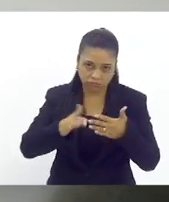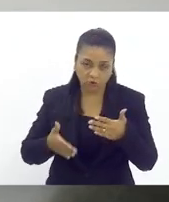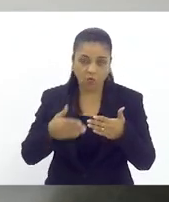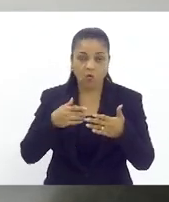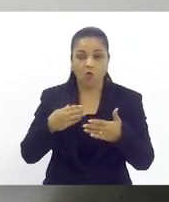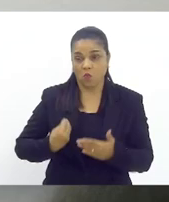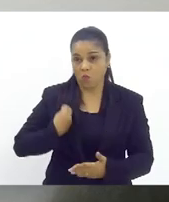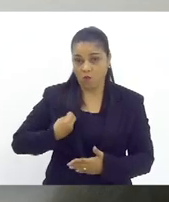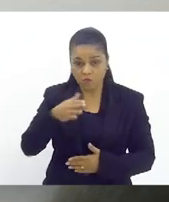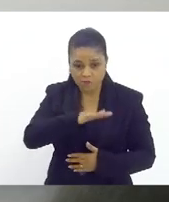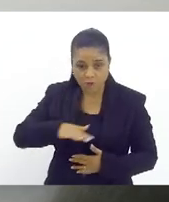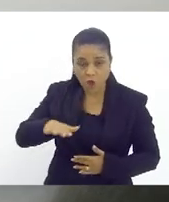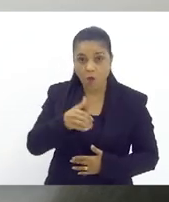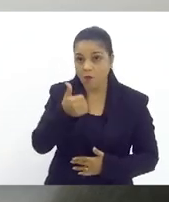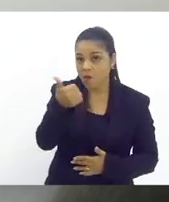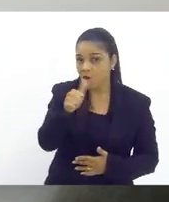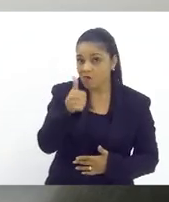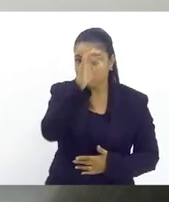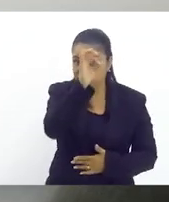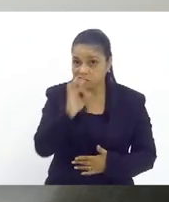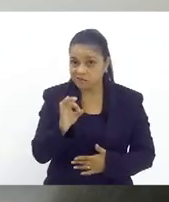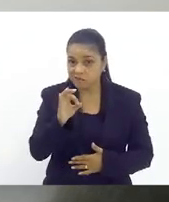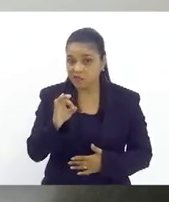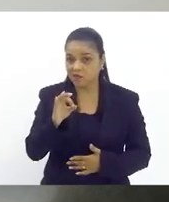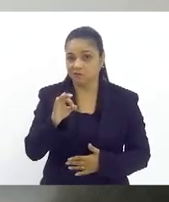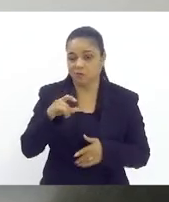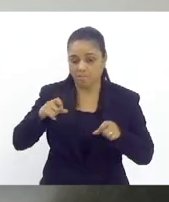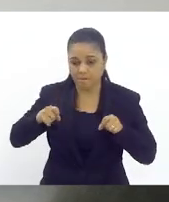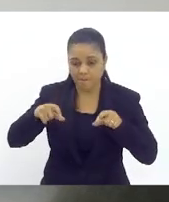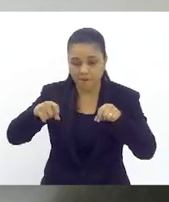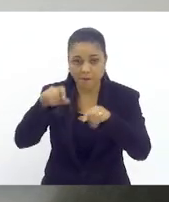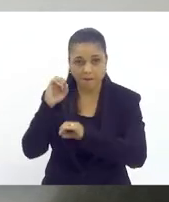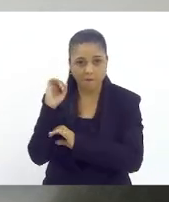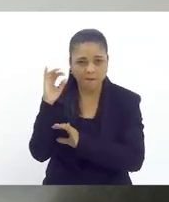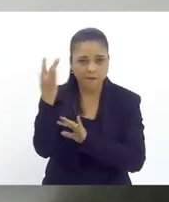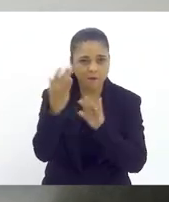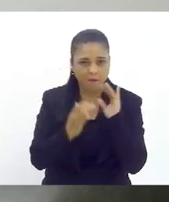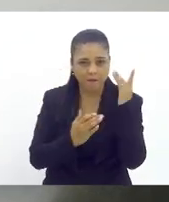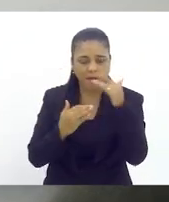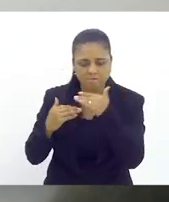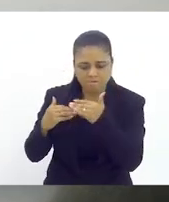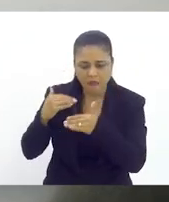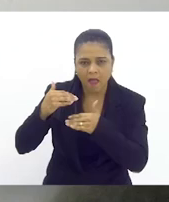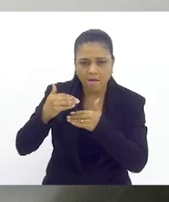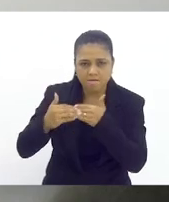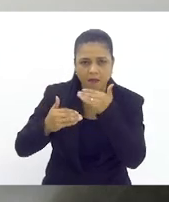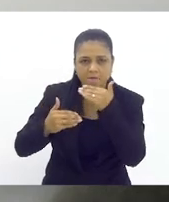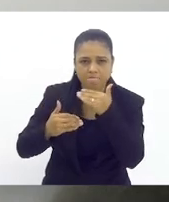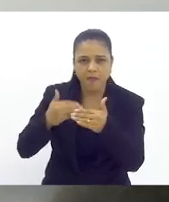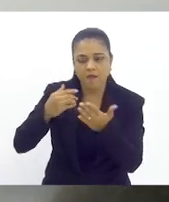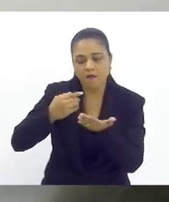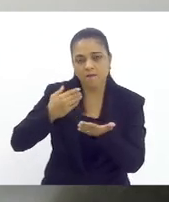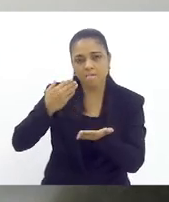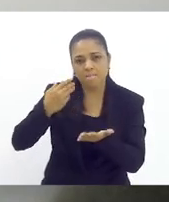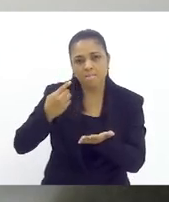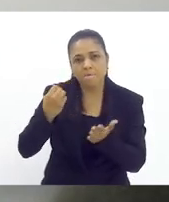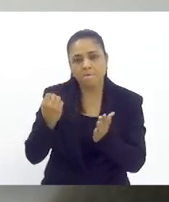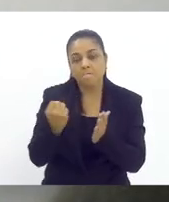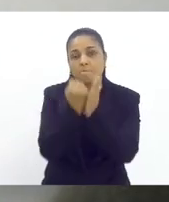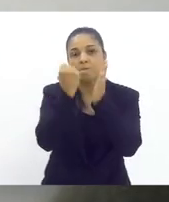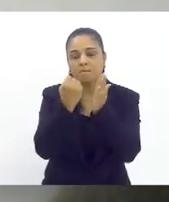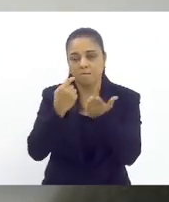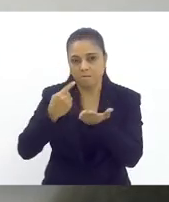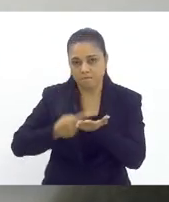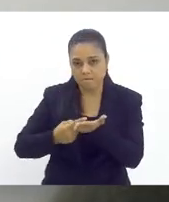chegou a ter 11% de cobertura e vem se recuperando devagar né o último dado do do pacto da Restauração da mata atlântica